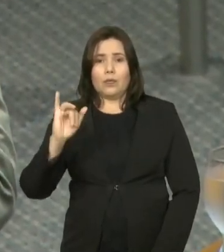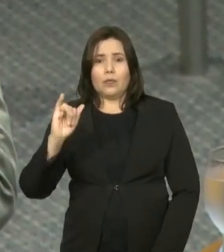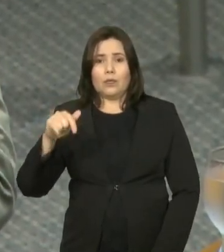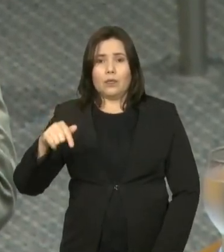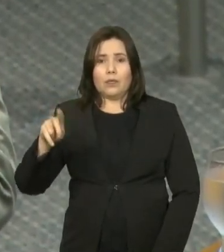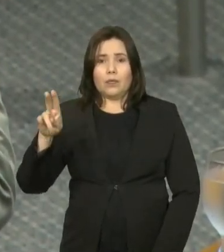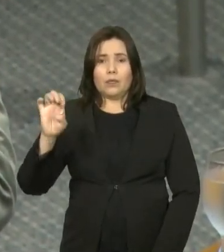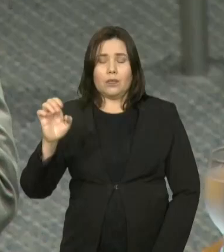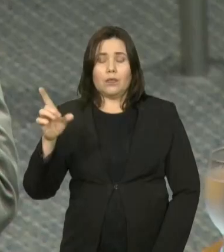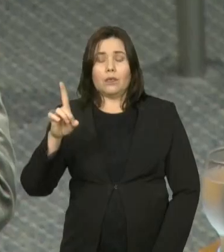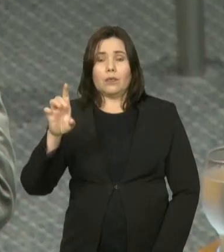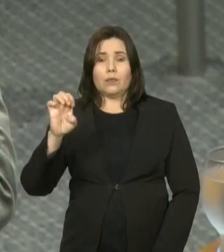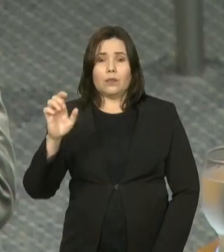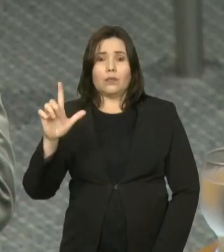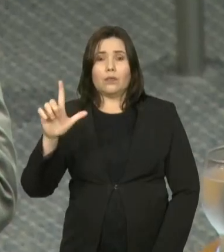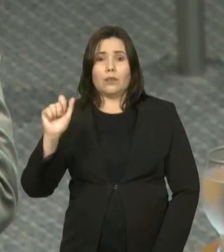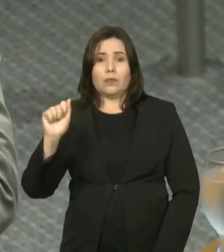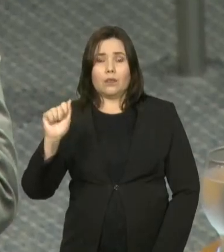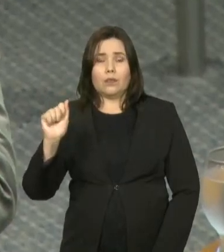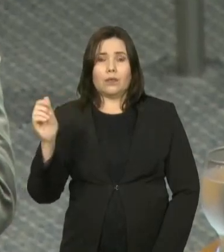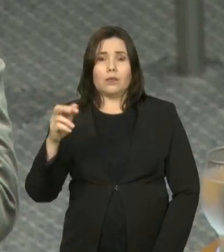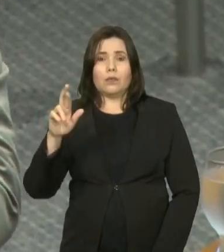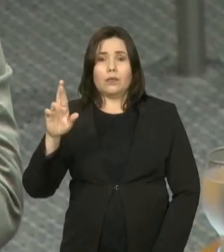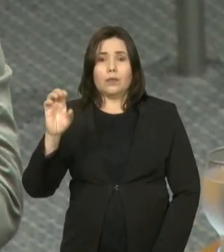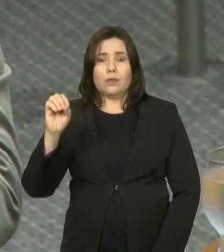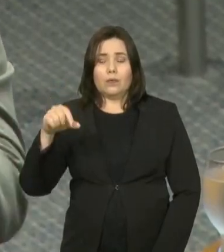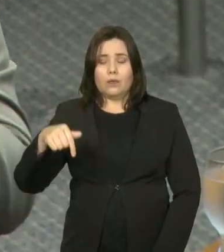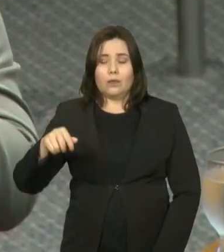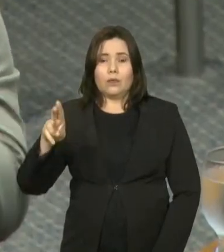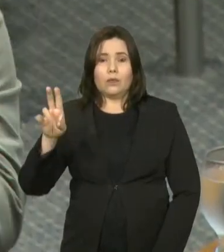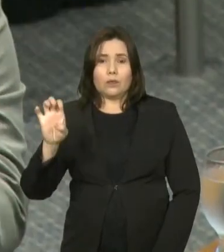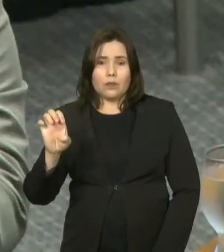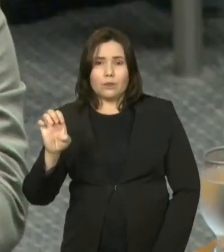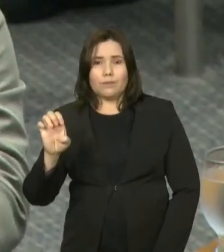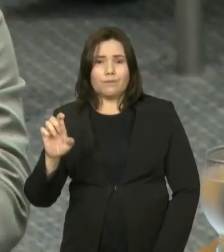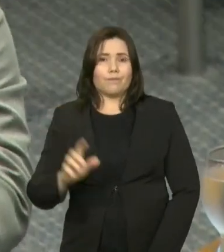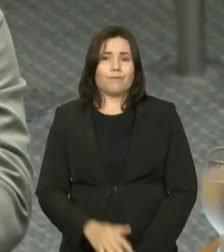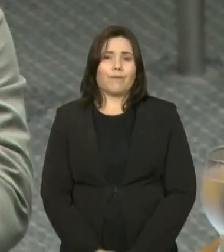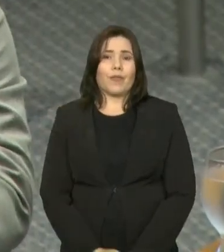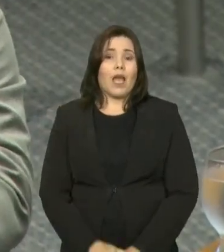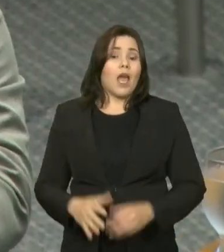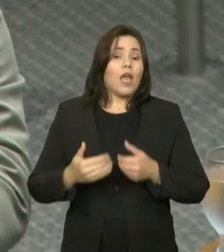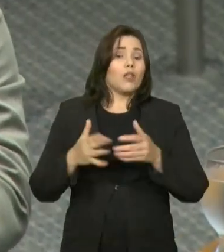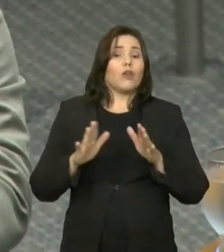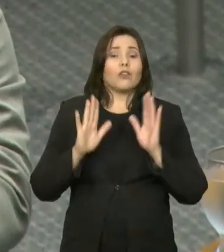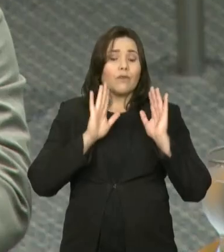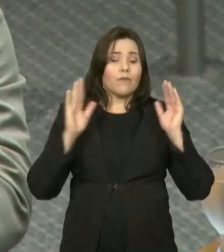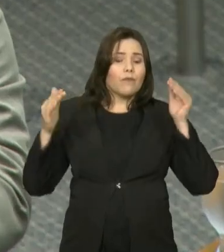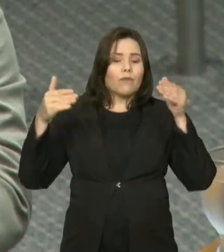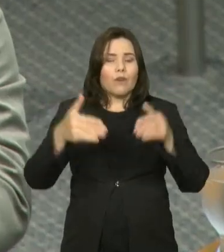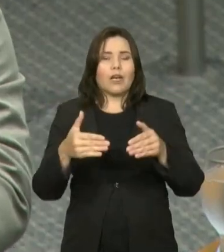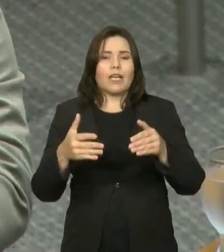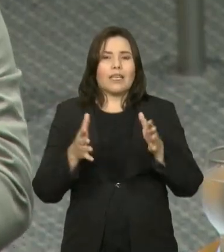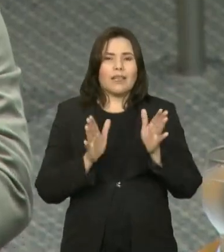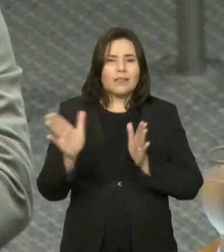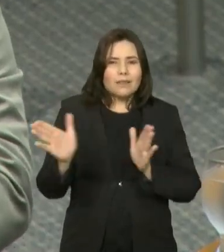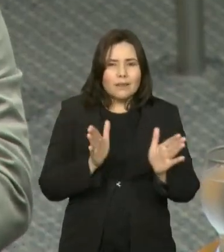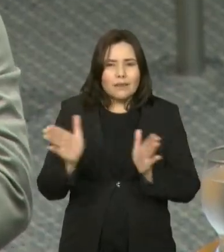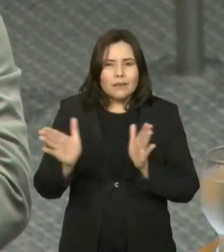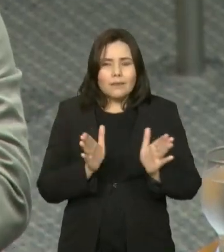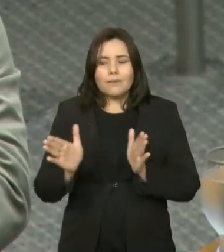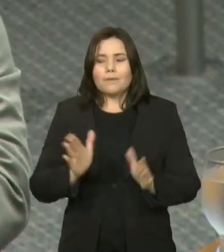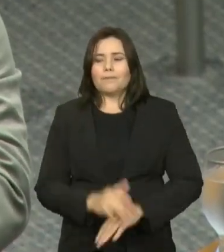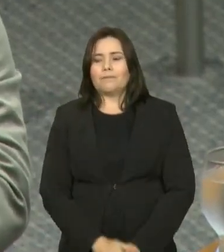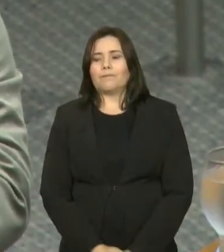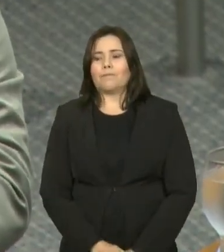da acessibilidade. O olhar diferenciado, queria registrar a presença aqui da nossa grande amiga